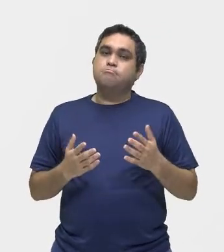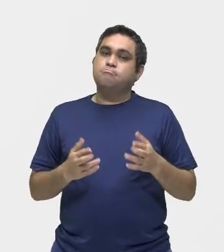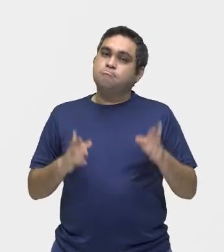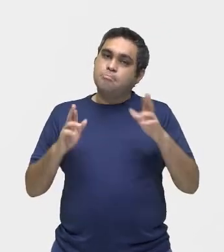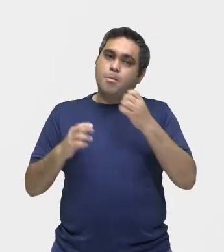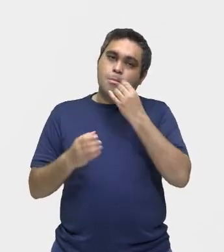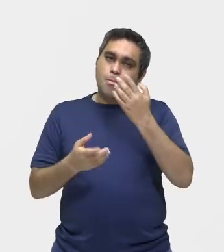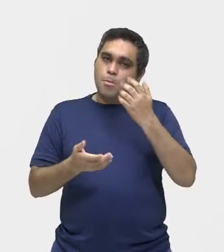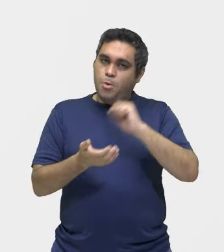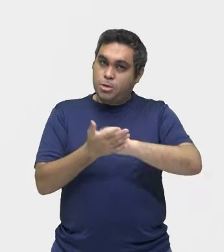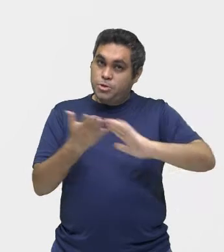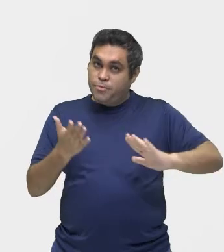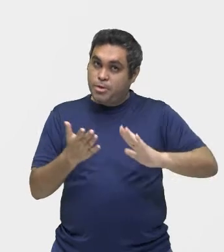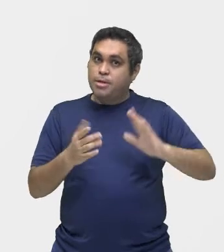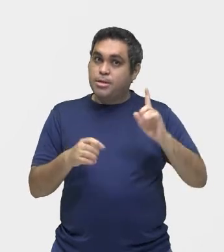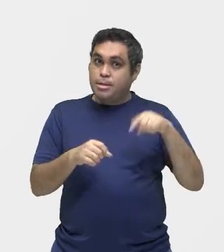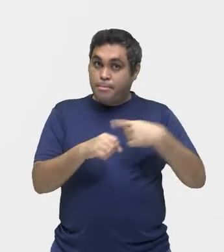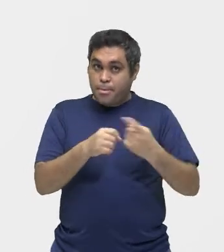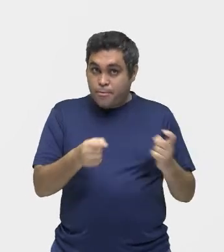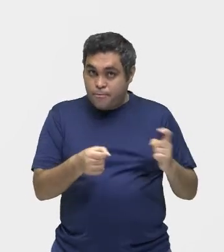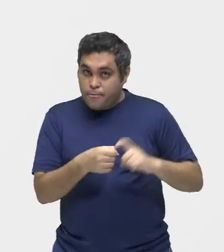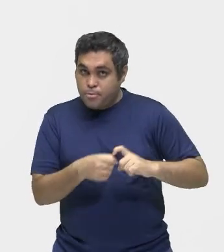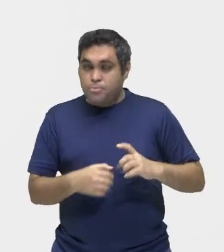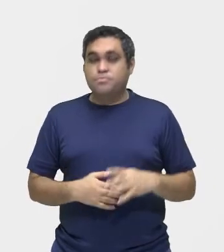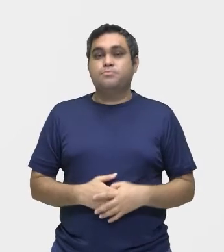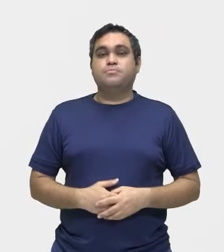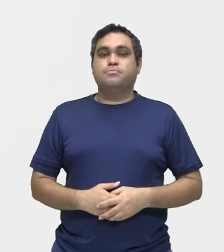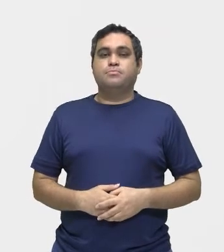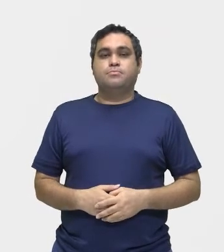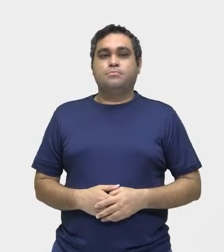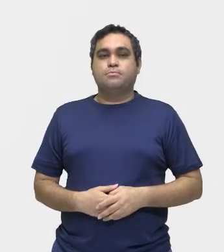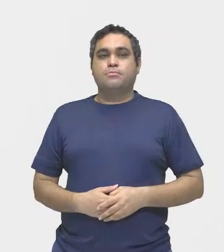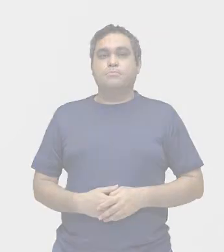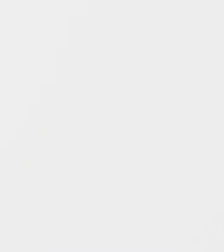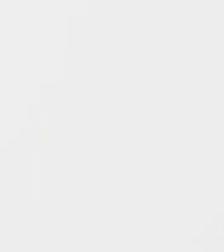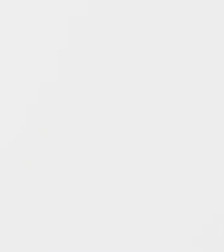um bom desenvolvimento e nos vemos na interatividade.